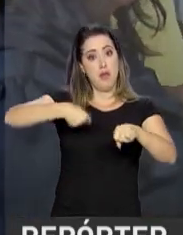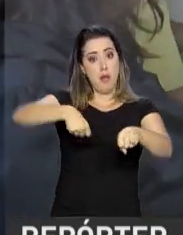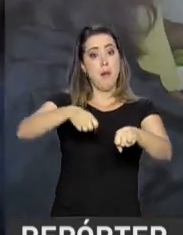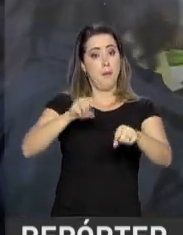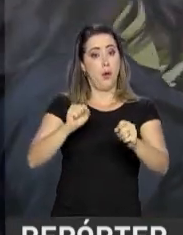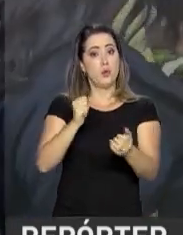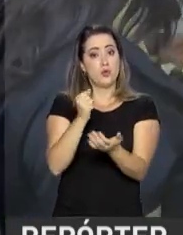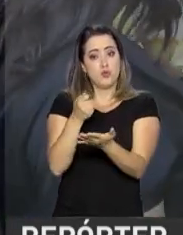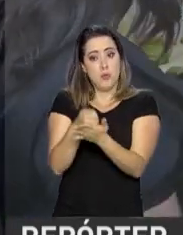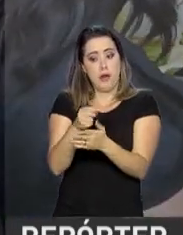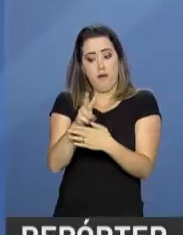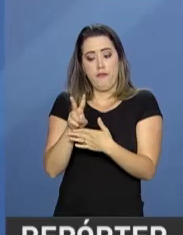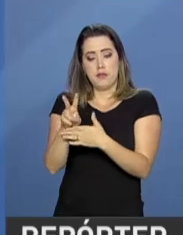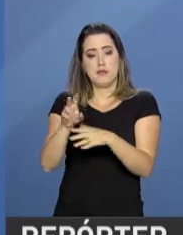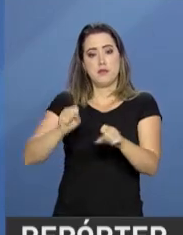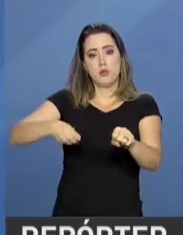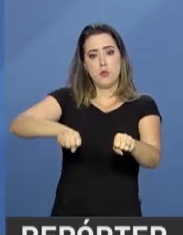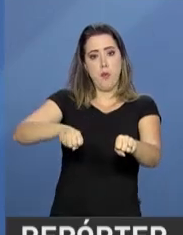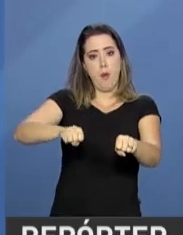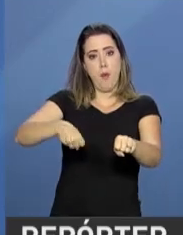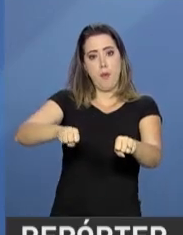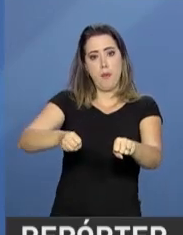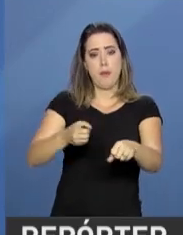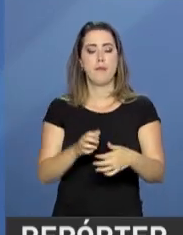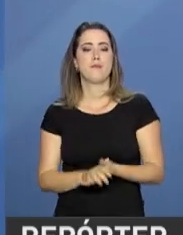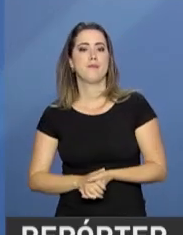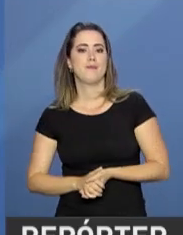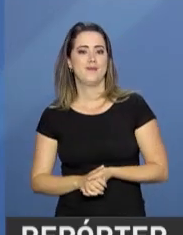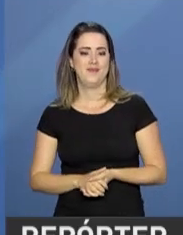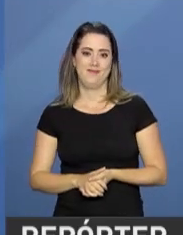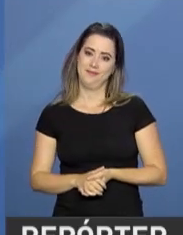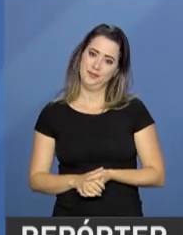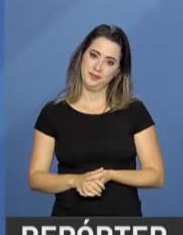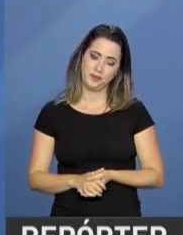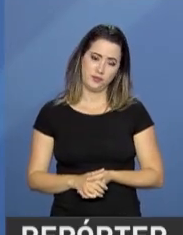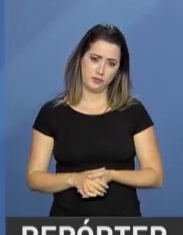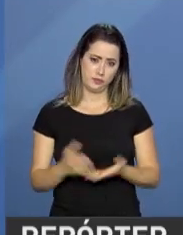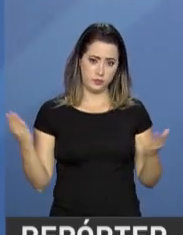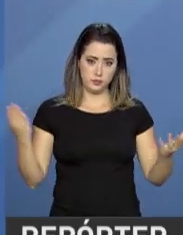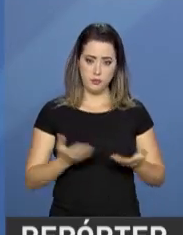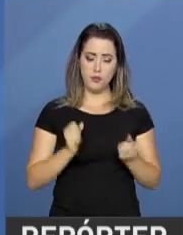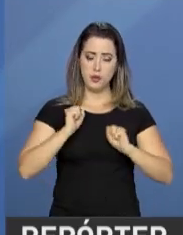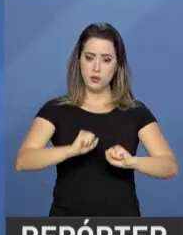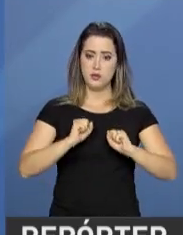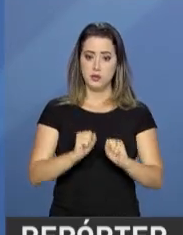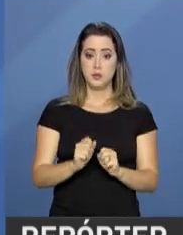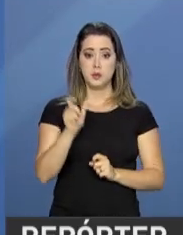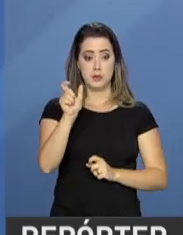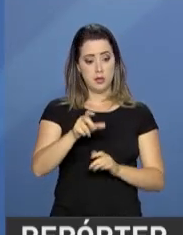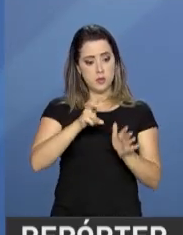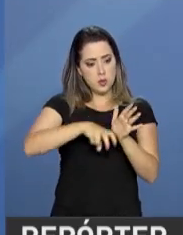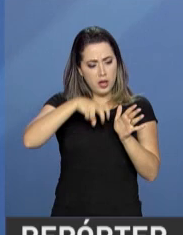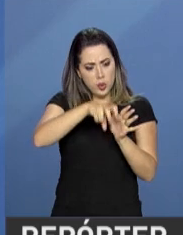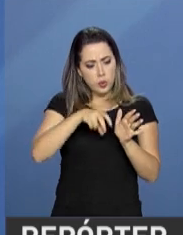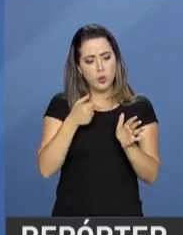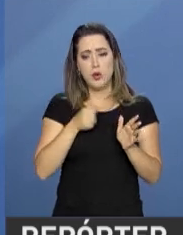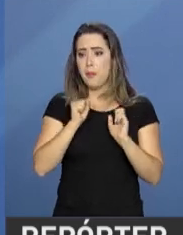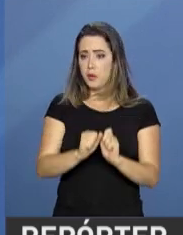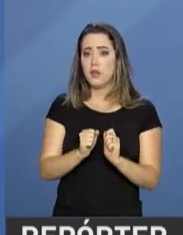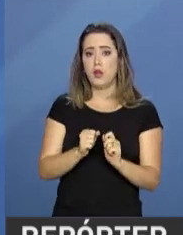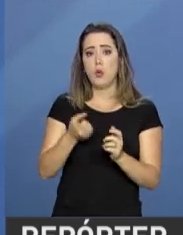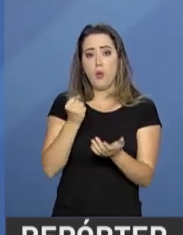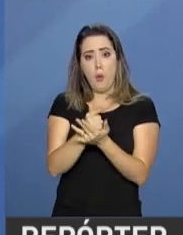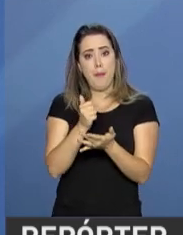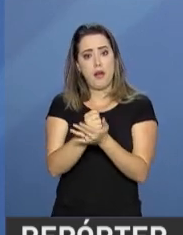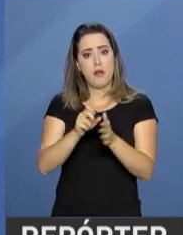dinamizar a produção a possibilidade do agricultor familiar poderá adquirir as motocicletas irá ajudá-lo